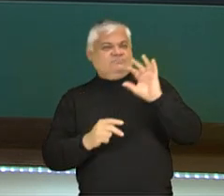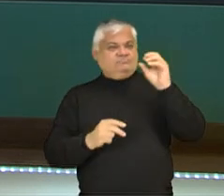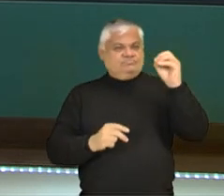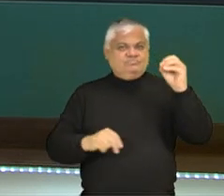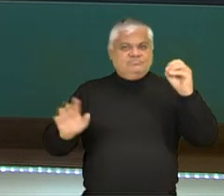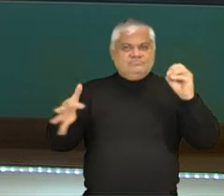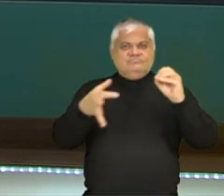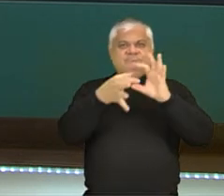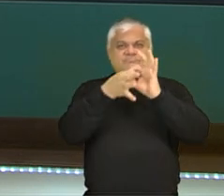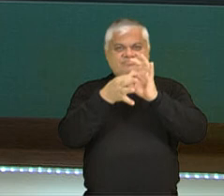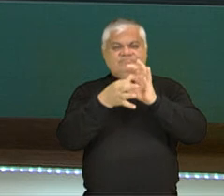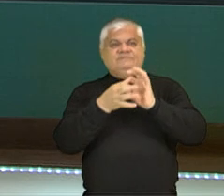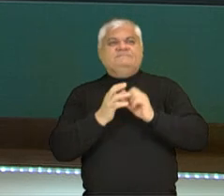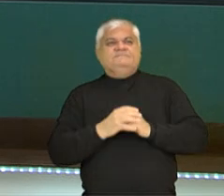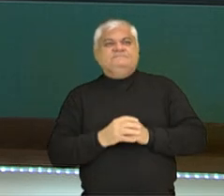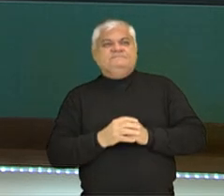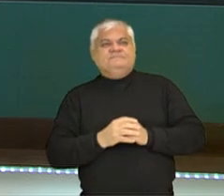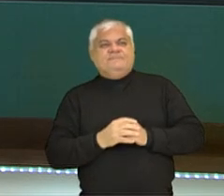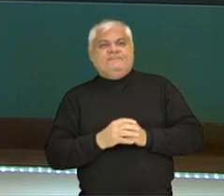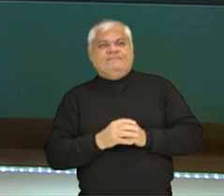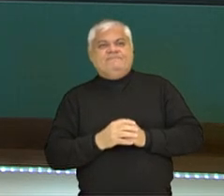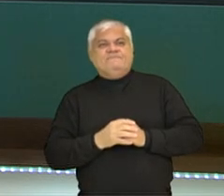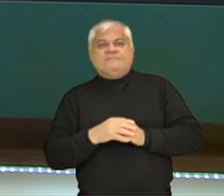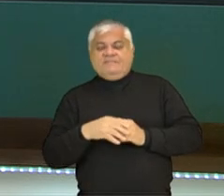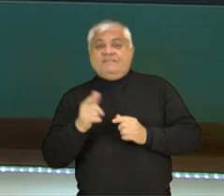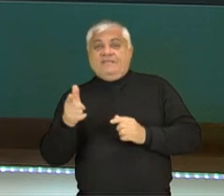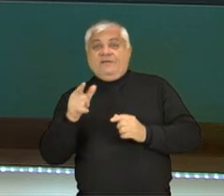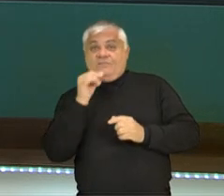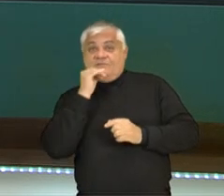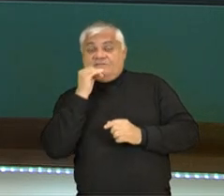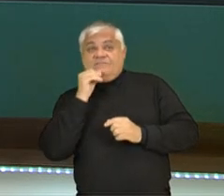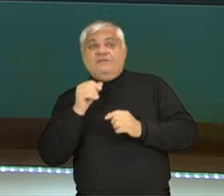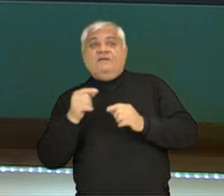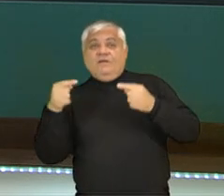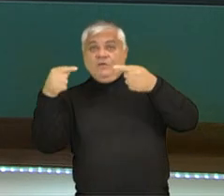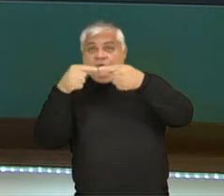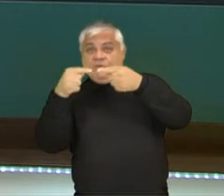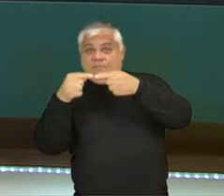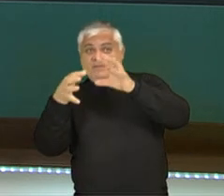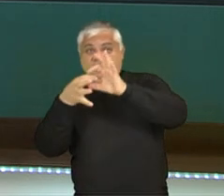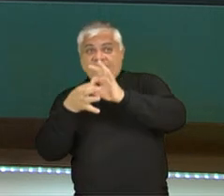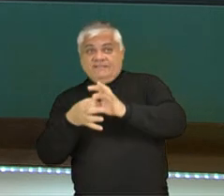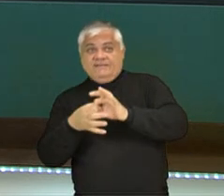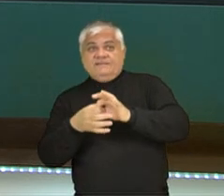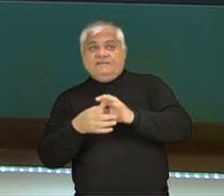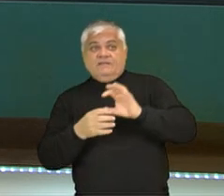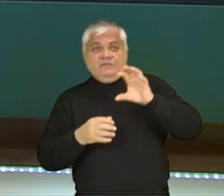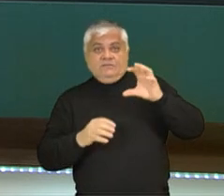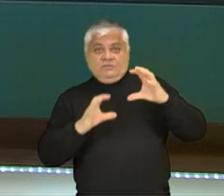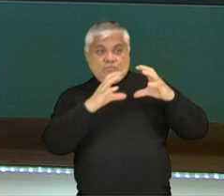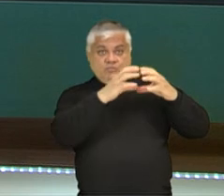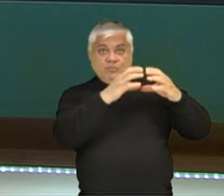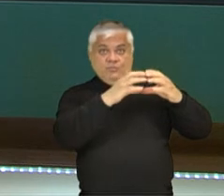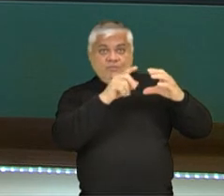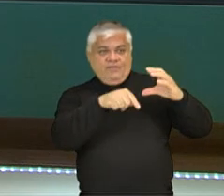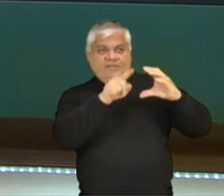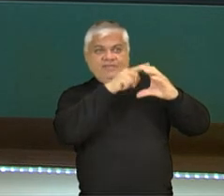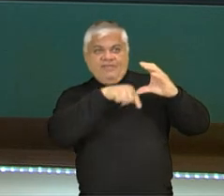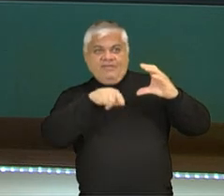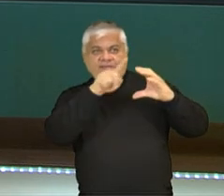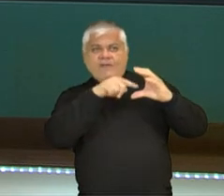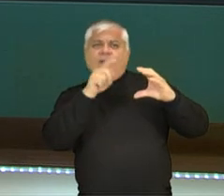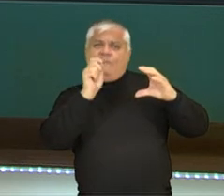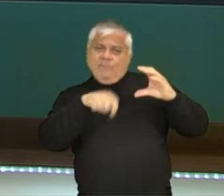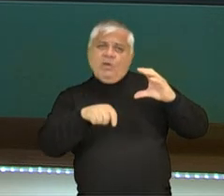ligado ao carbono aqui da carbonila ou do carboxila. Esse grupamento orgânico pode ser também um